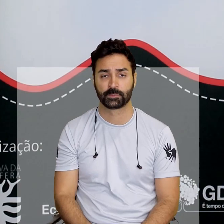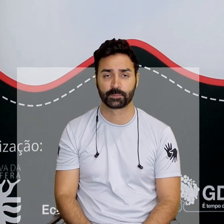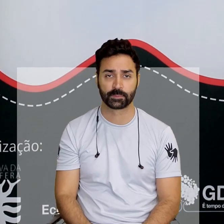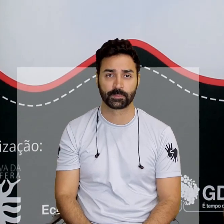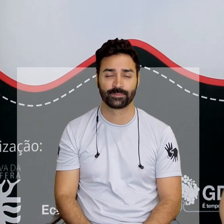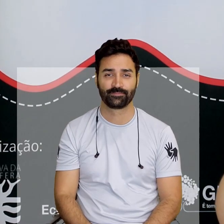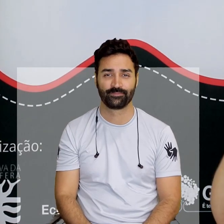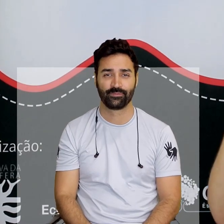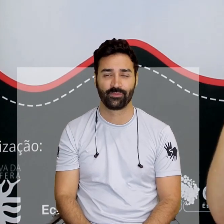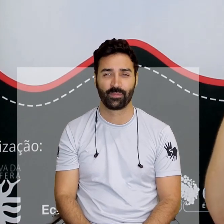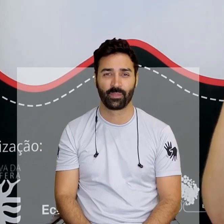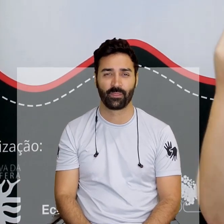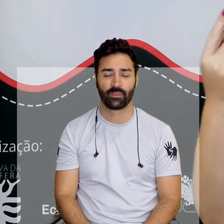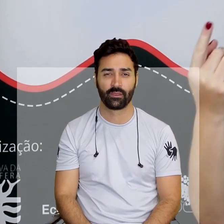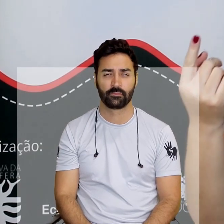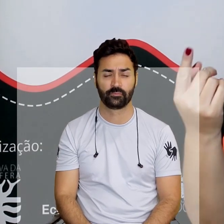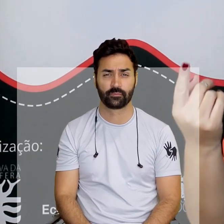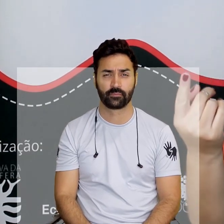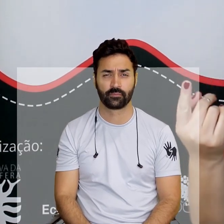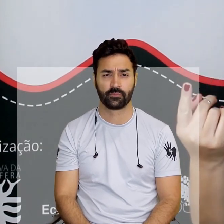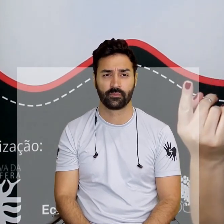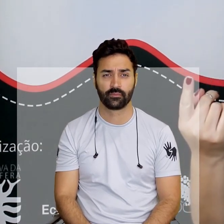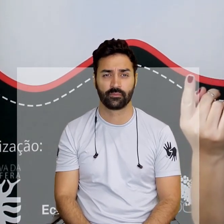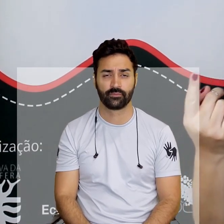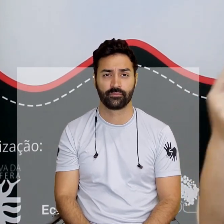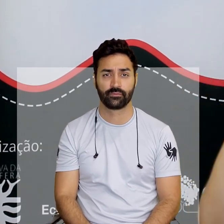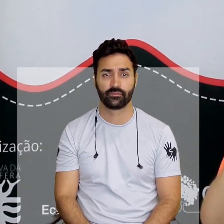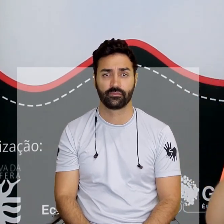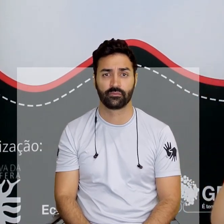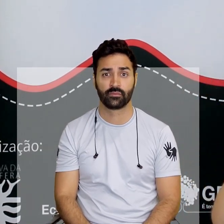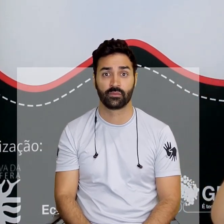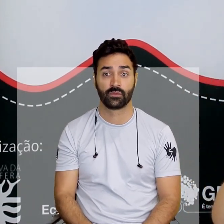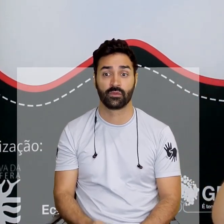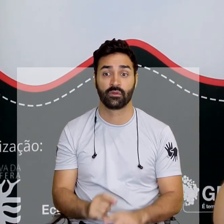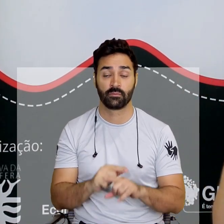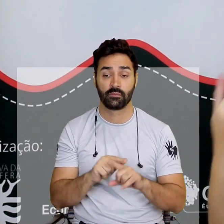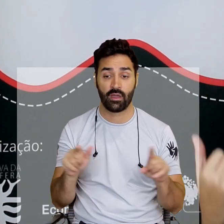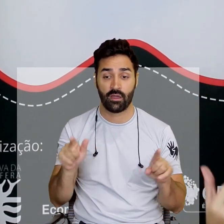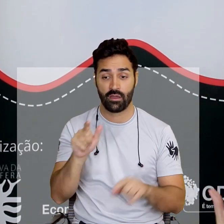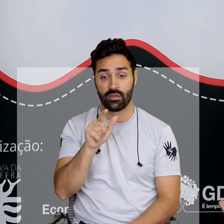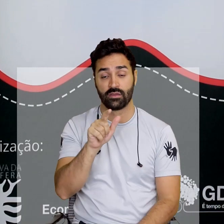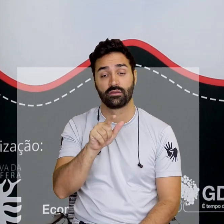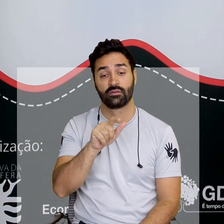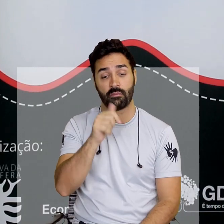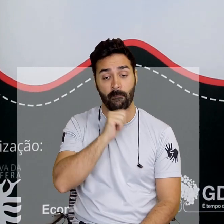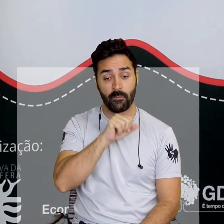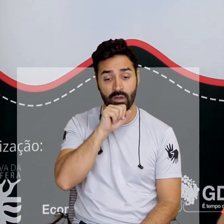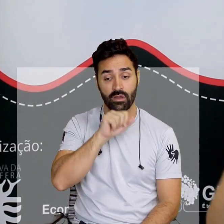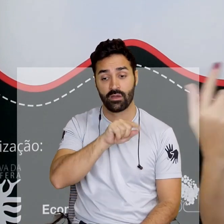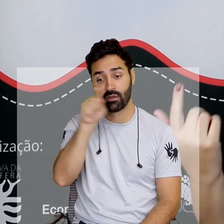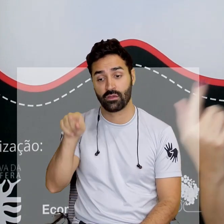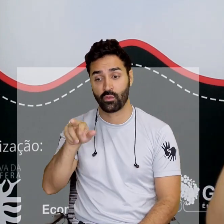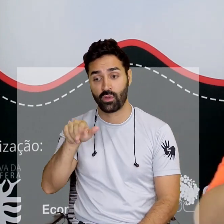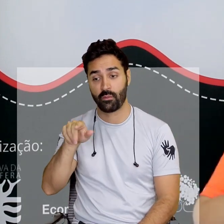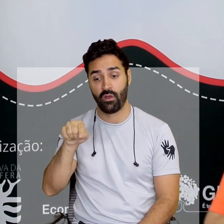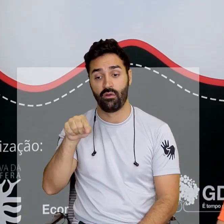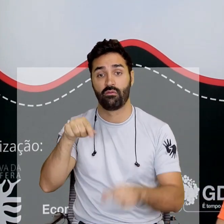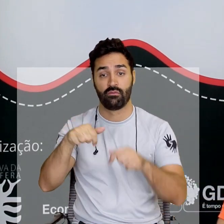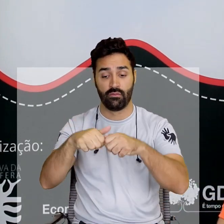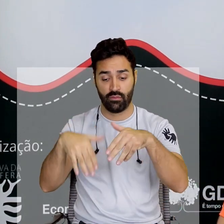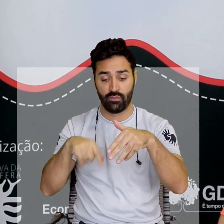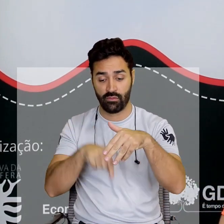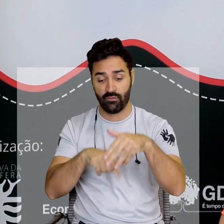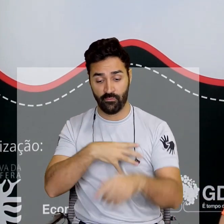Agora, a relação do irmão da mãe com os filhos é de tio e